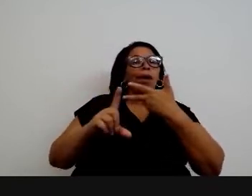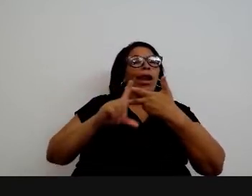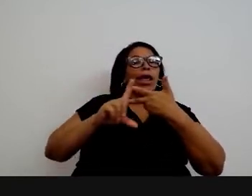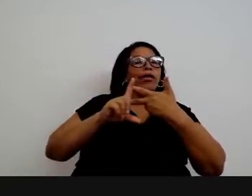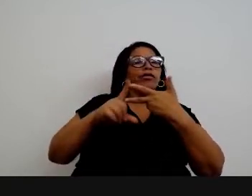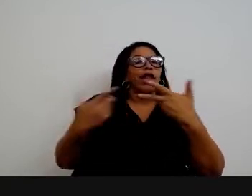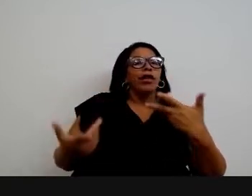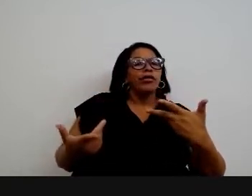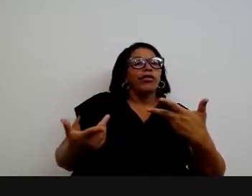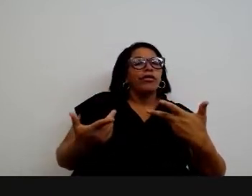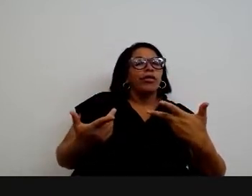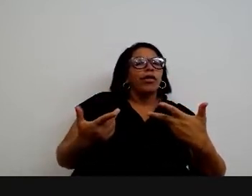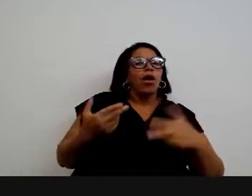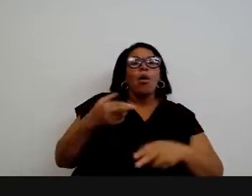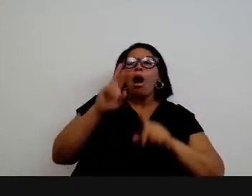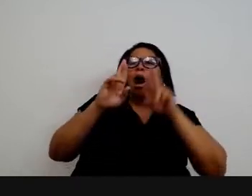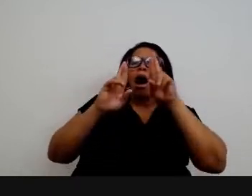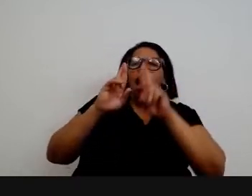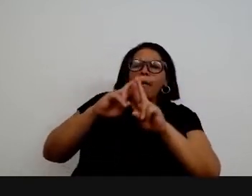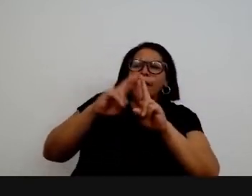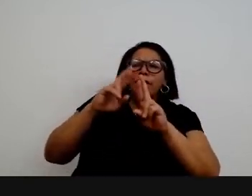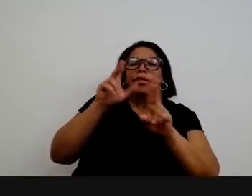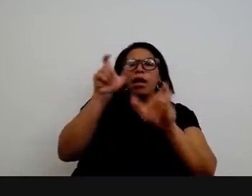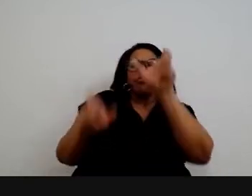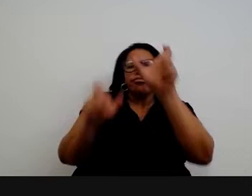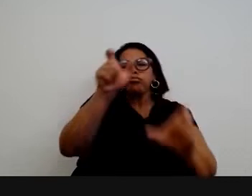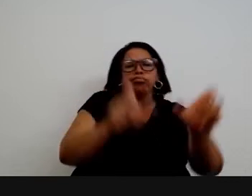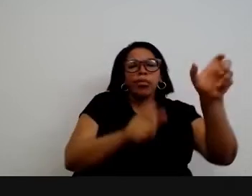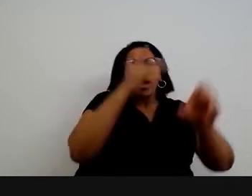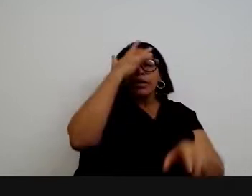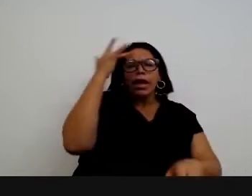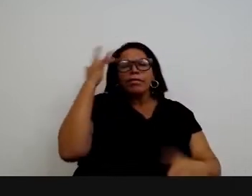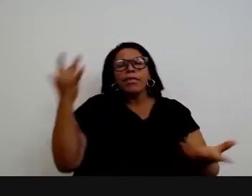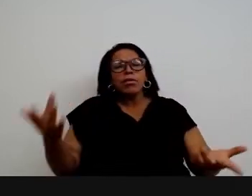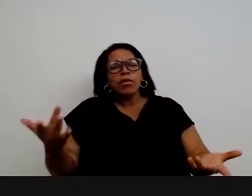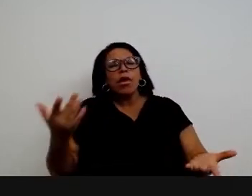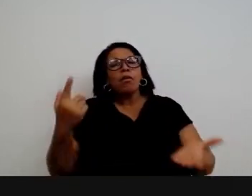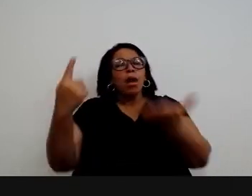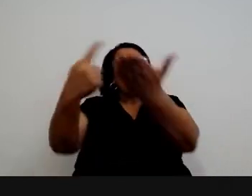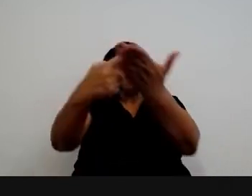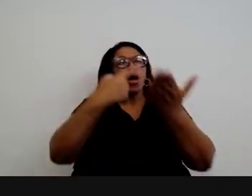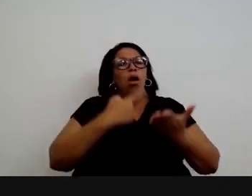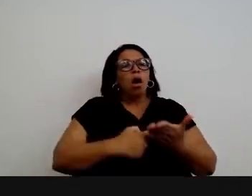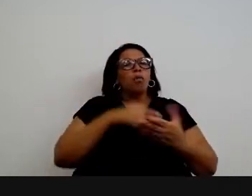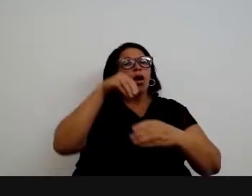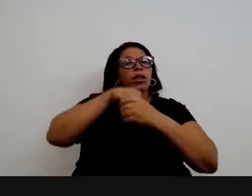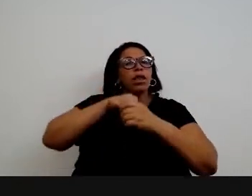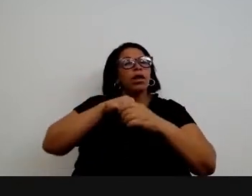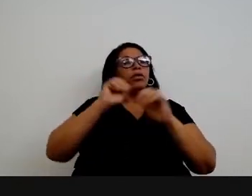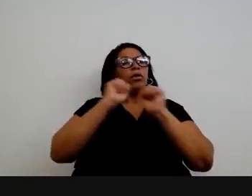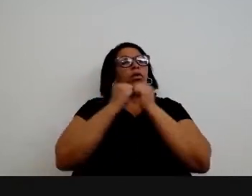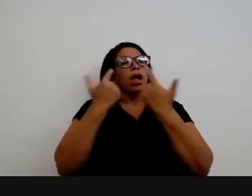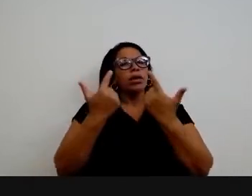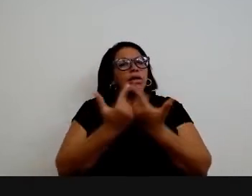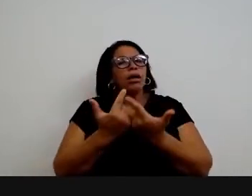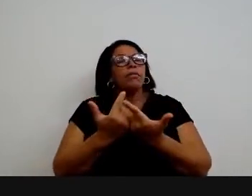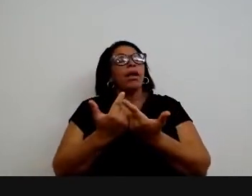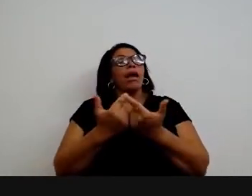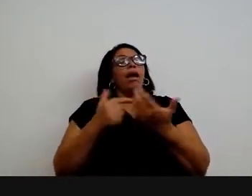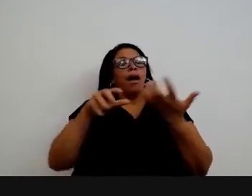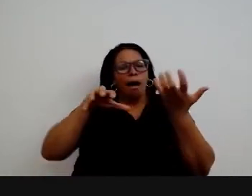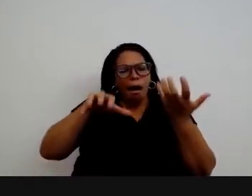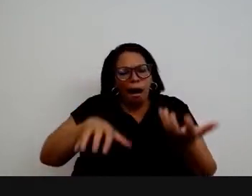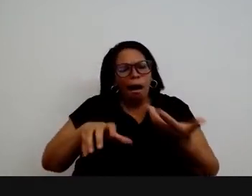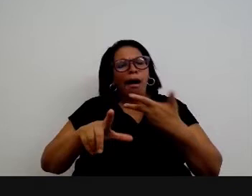sua diversidade, na sua lógica de representar a diversidade, de acordo com uma agenda pactuada dentro da casa e para, como